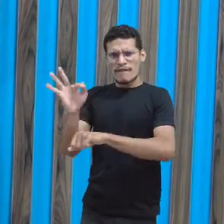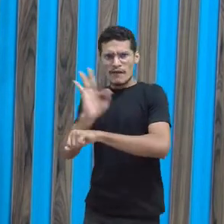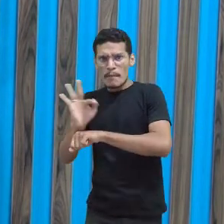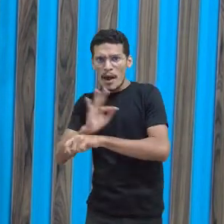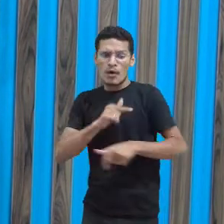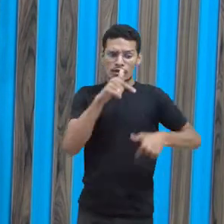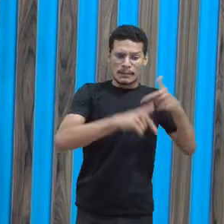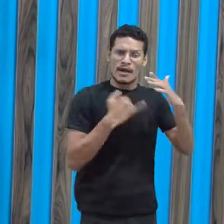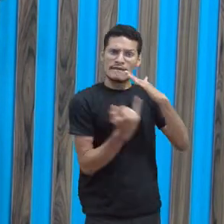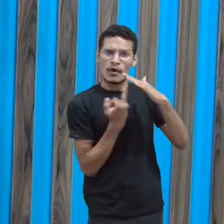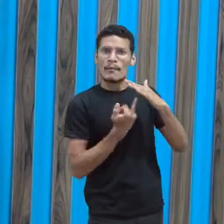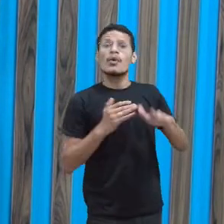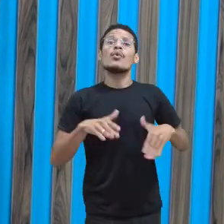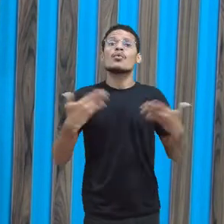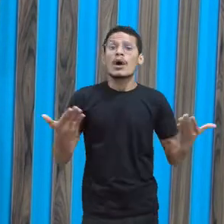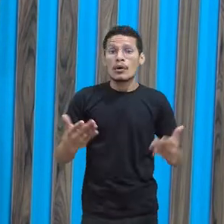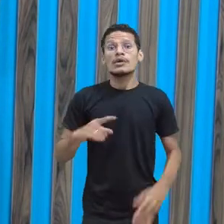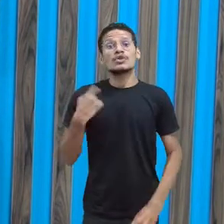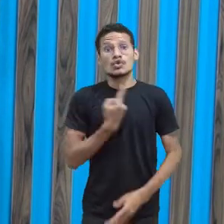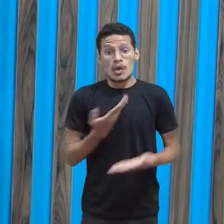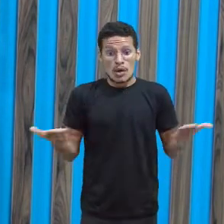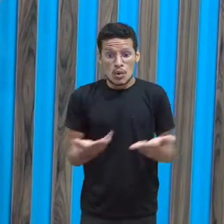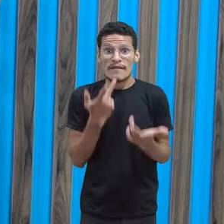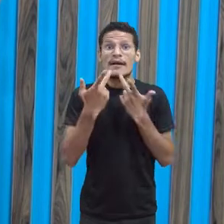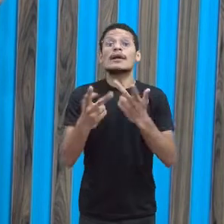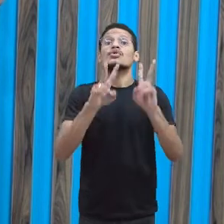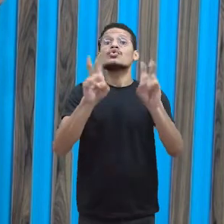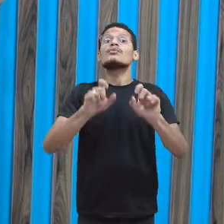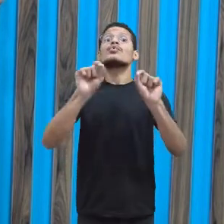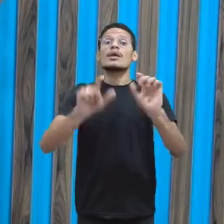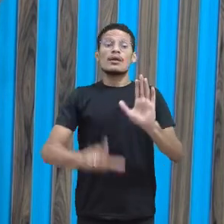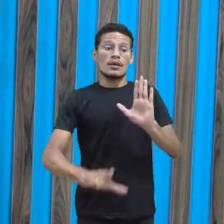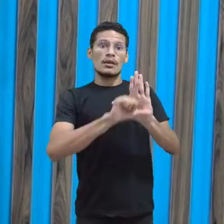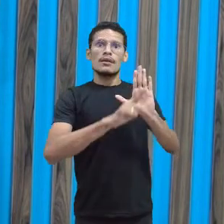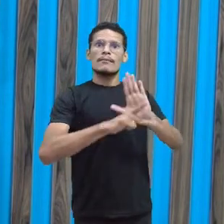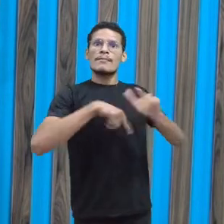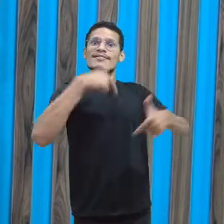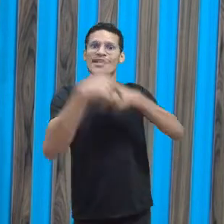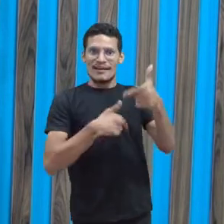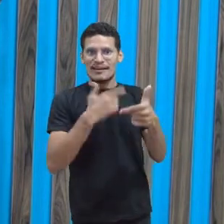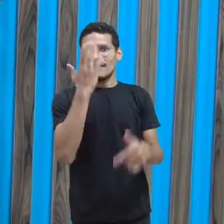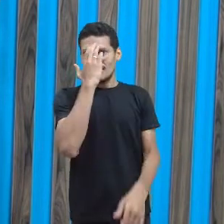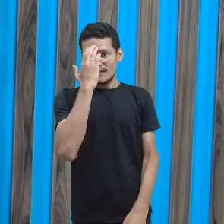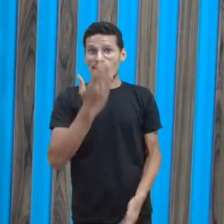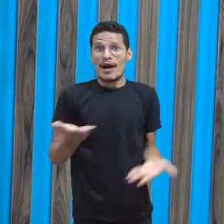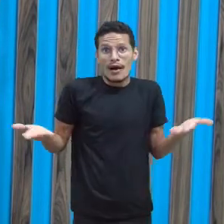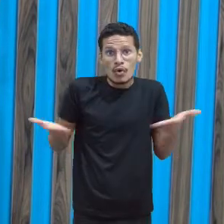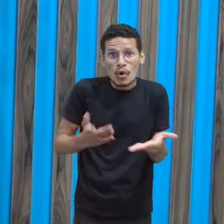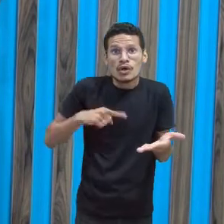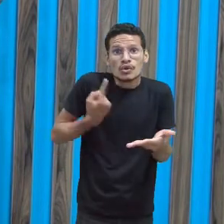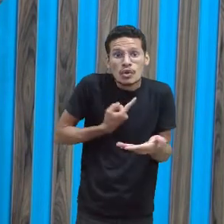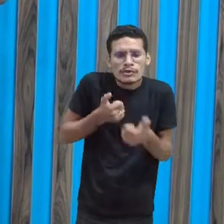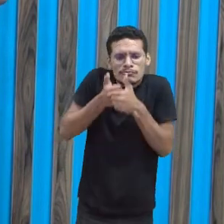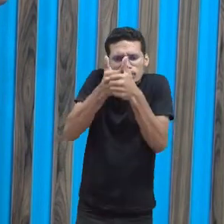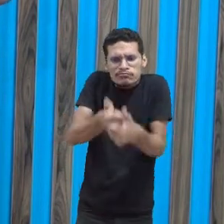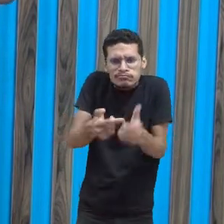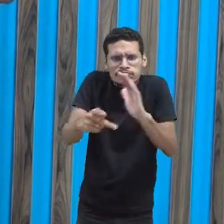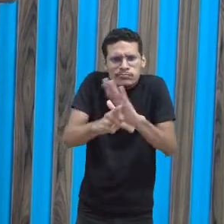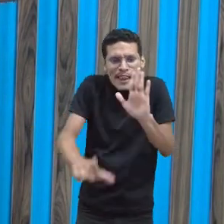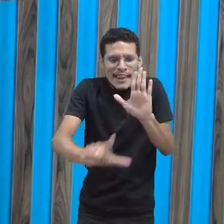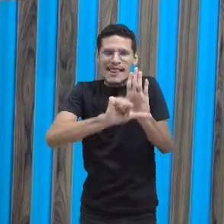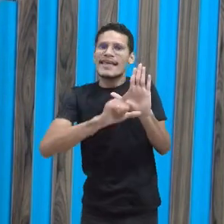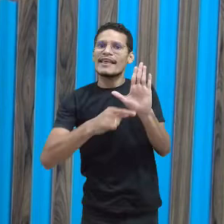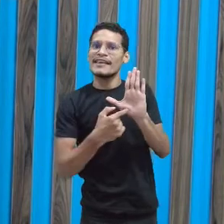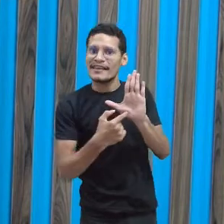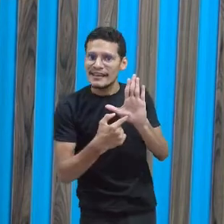informal. E agora a gente vai tocar mesmo na questão da legislação trabalhista, né? Então, a gente vai acompanhar um pouco dessas leis.